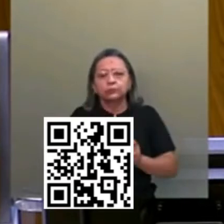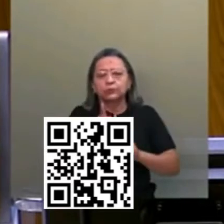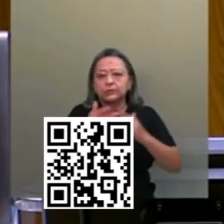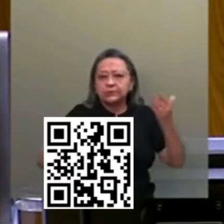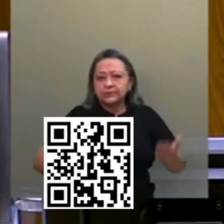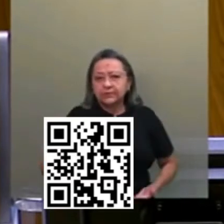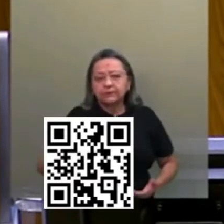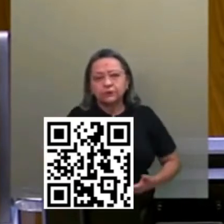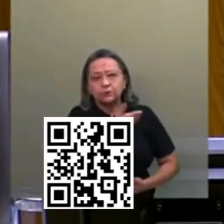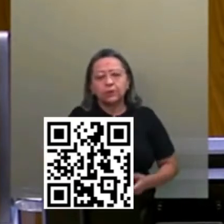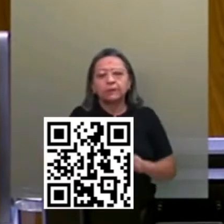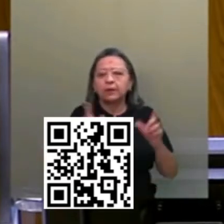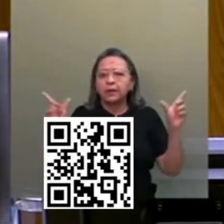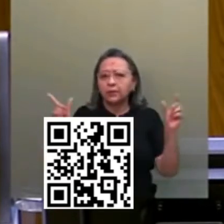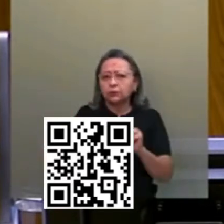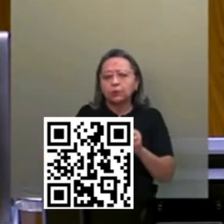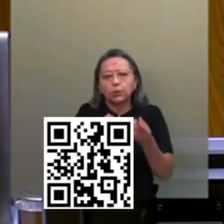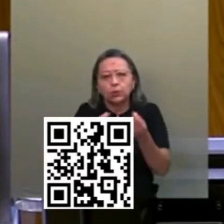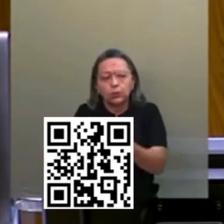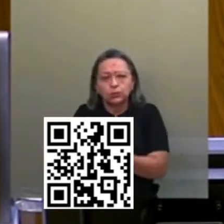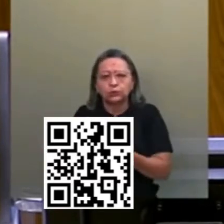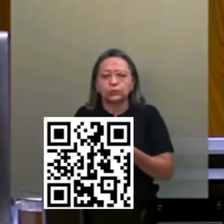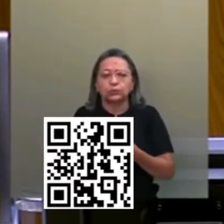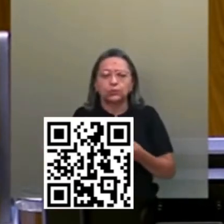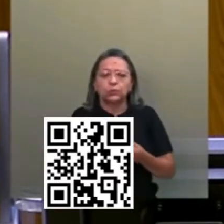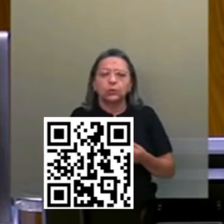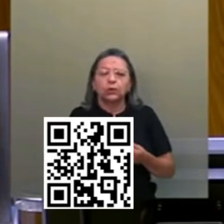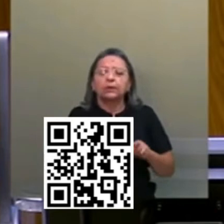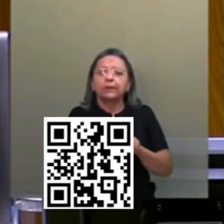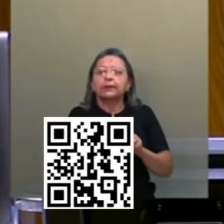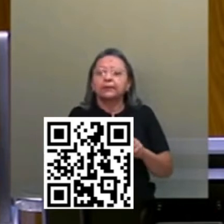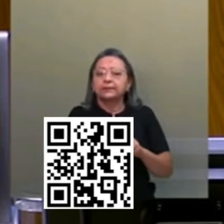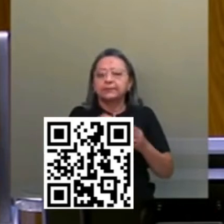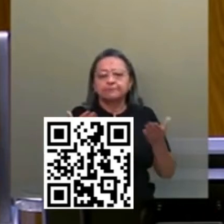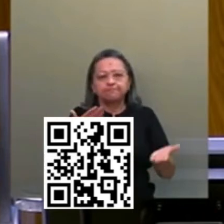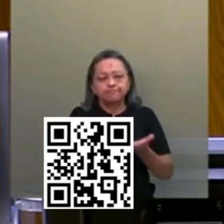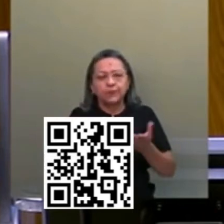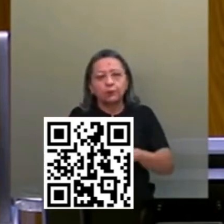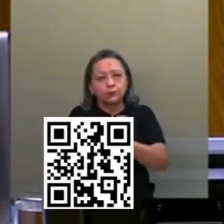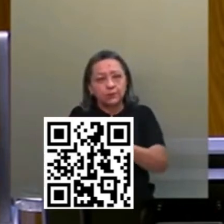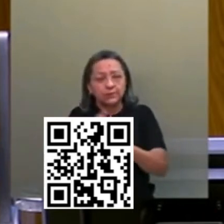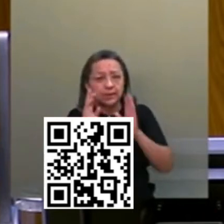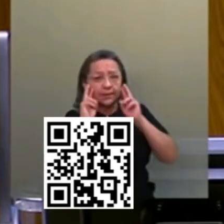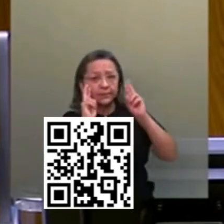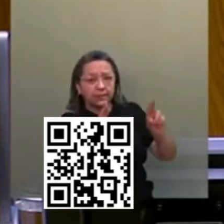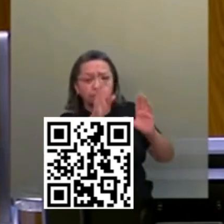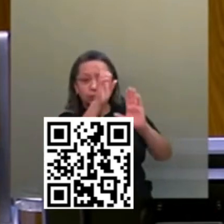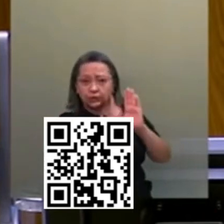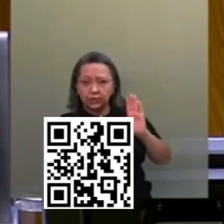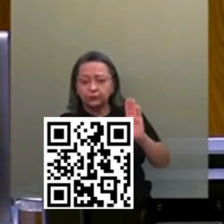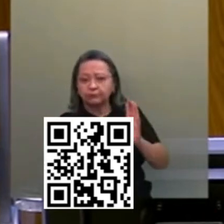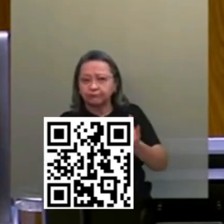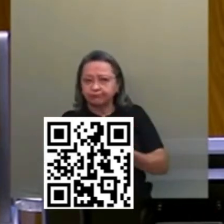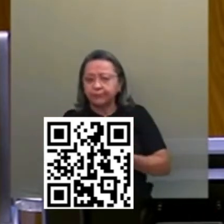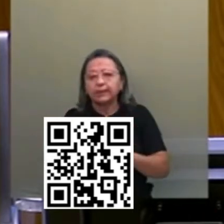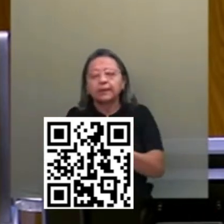serviços públicos e que reduzam o custo da máquina pública, dentro das balizas constitucionais, respeitando direitos adquiridos.